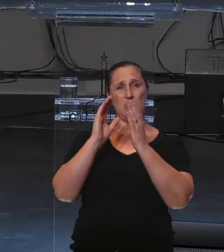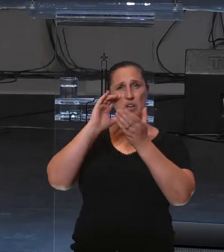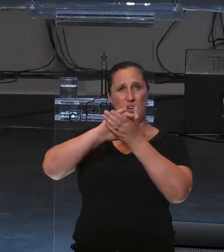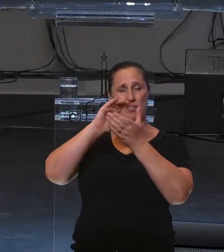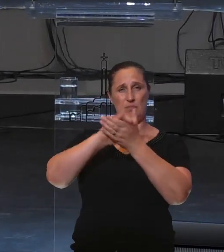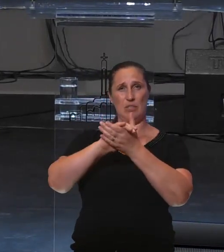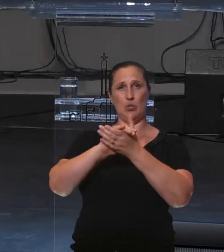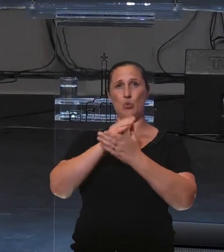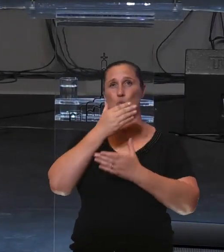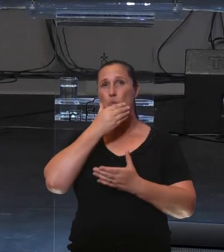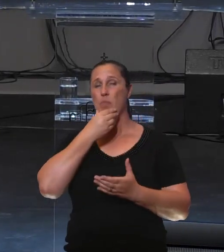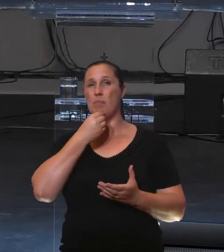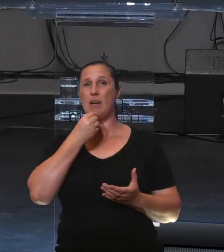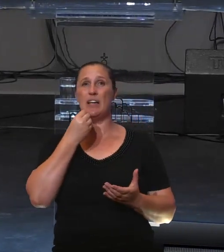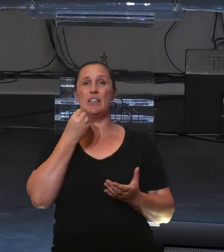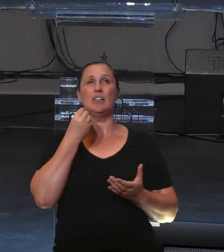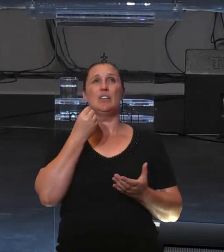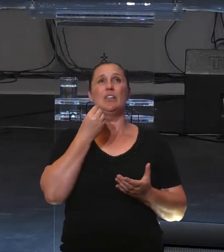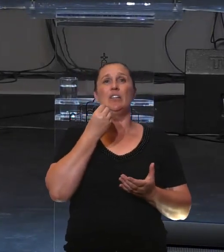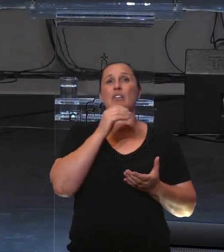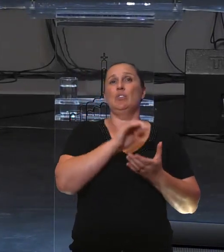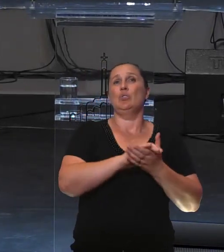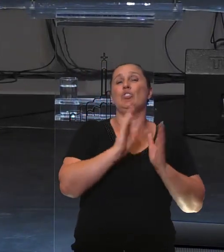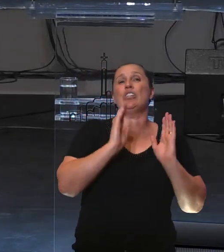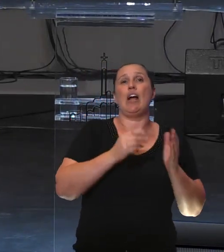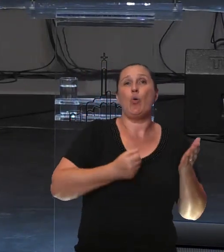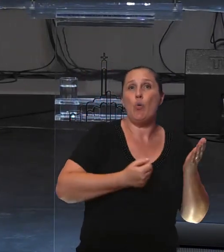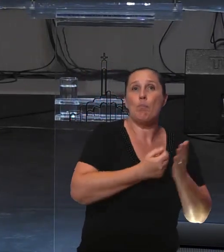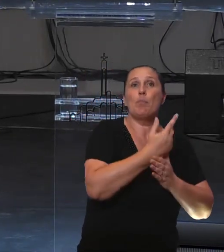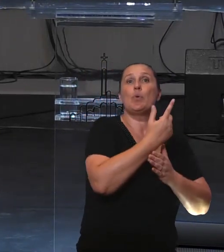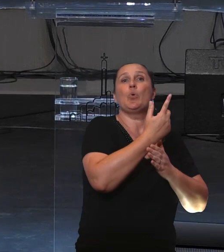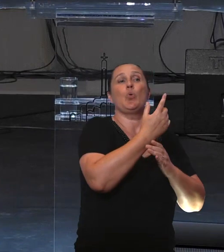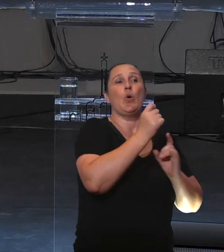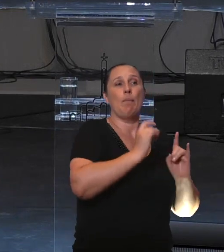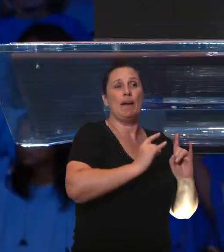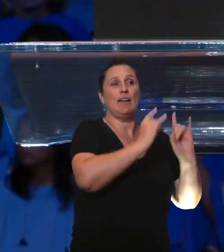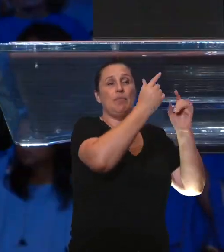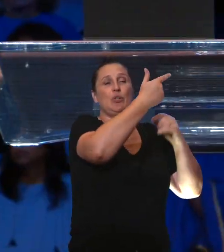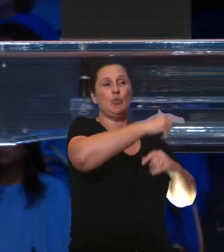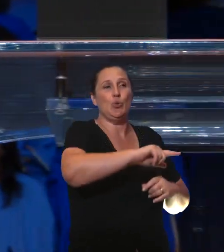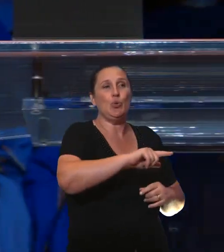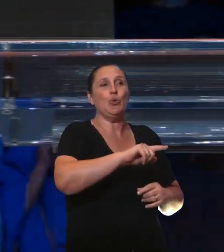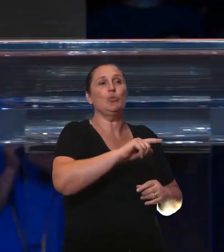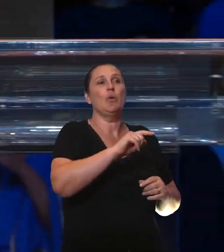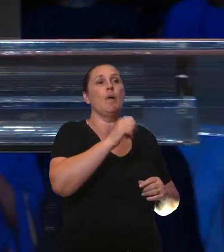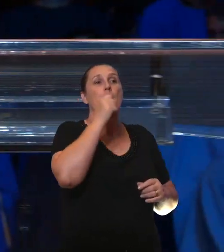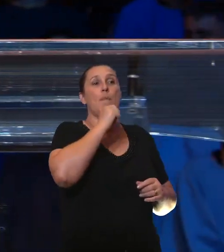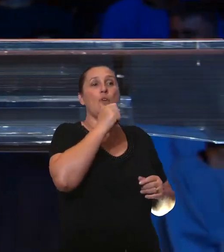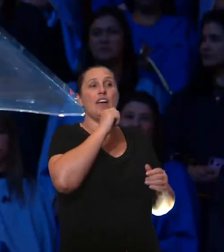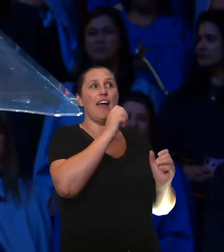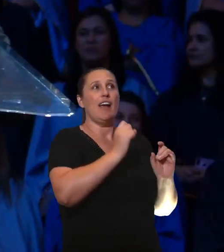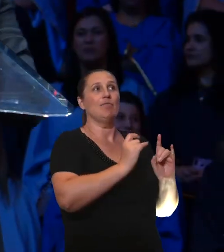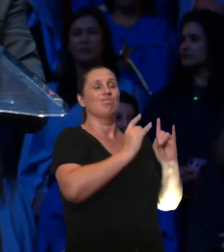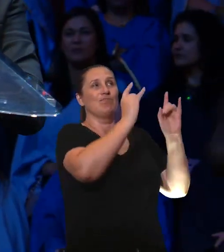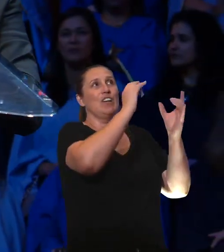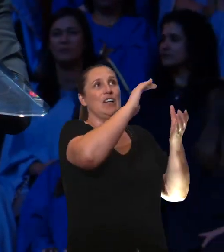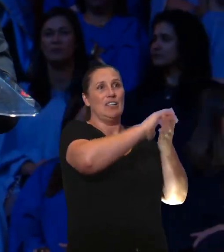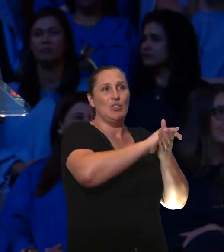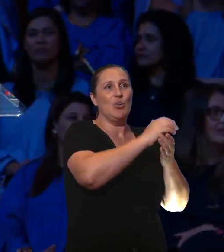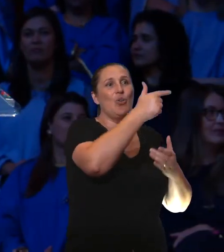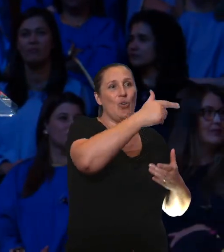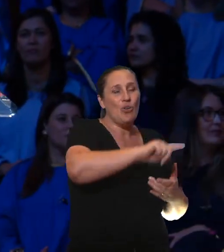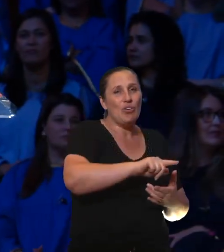com um outro apartamento comprado, com outra pessoa dentro do apartamento. Quando nós em oração, Deus nos deu